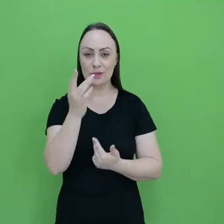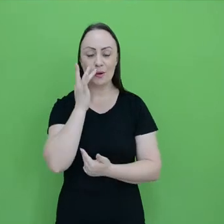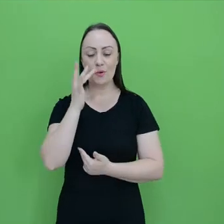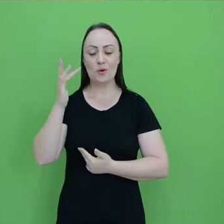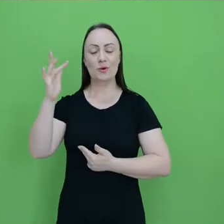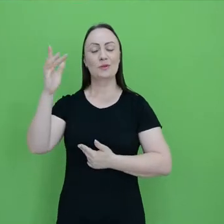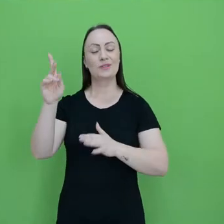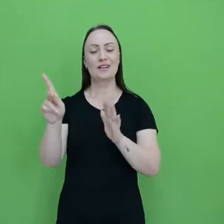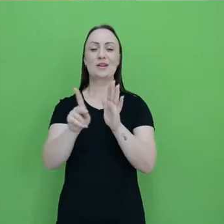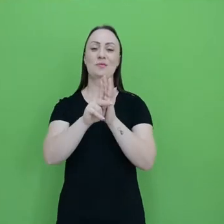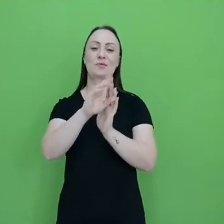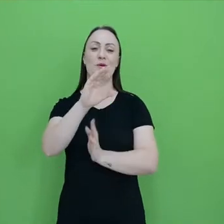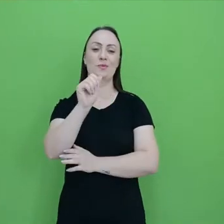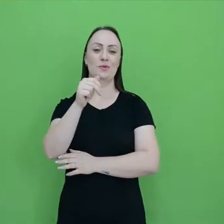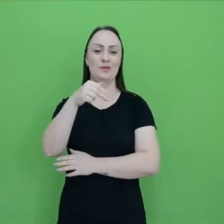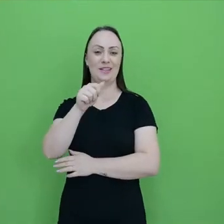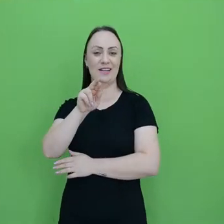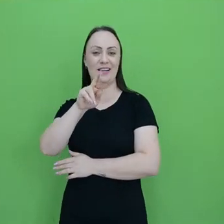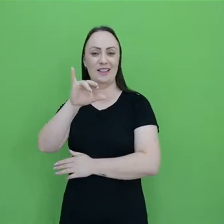ouro, nascia o canário.